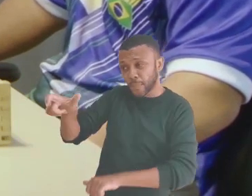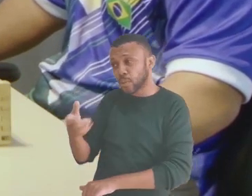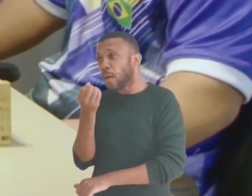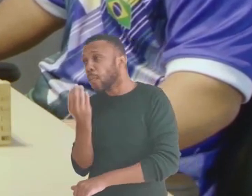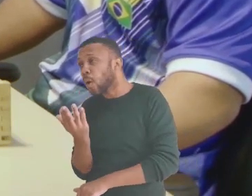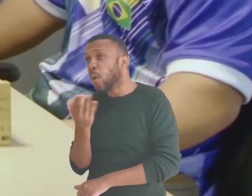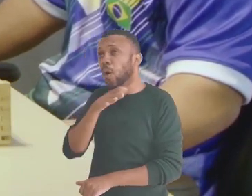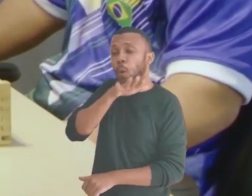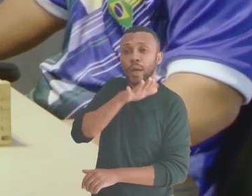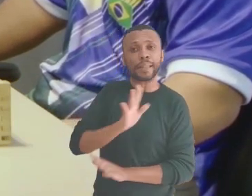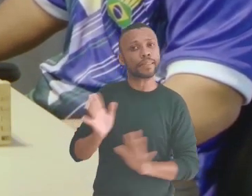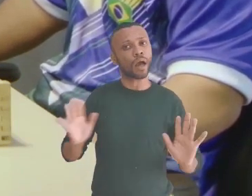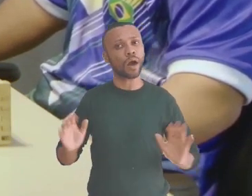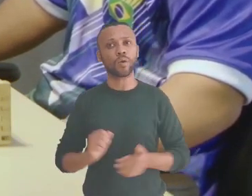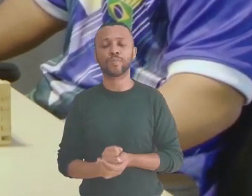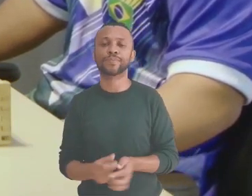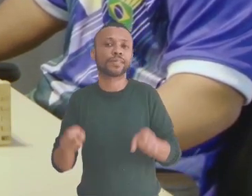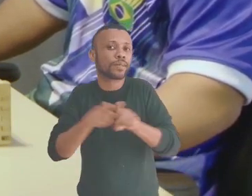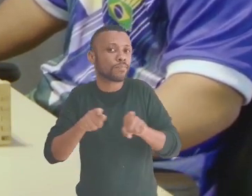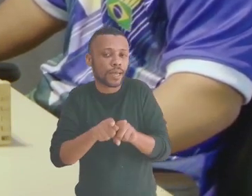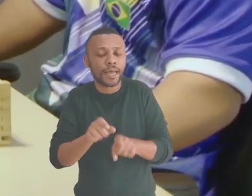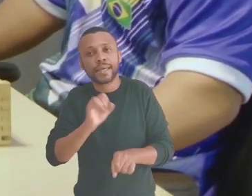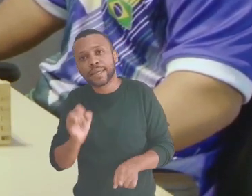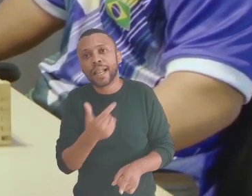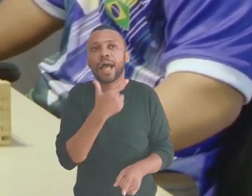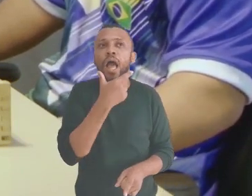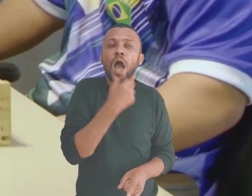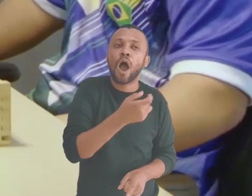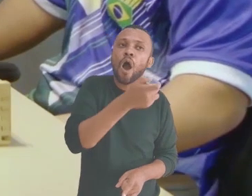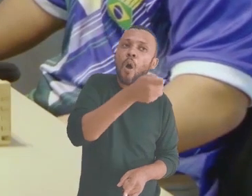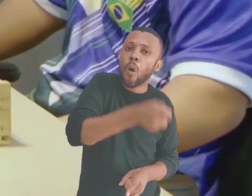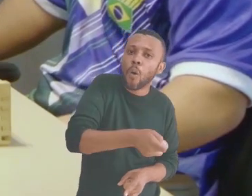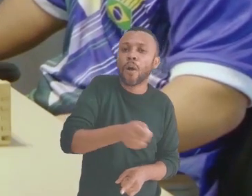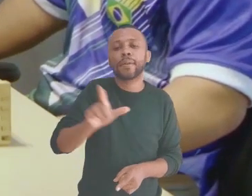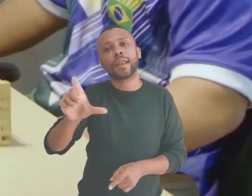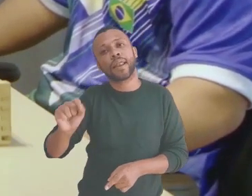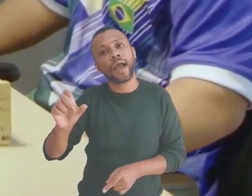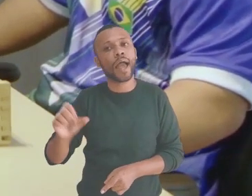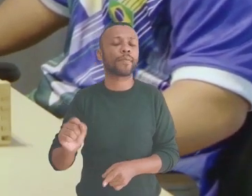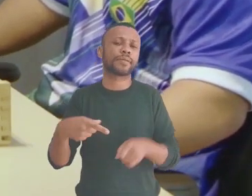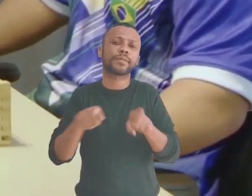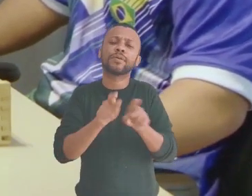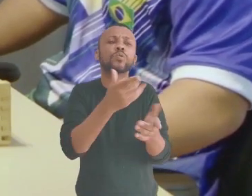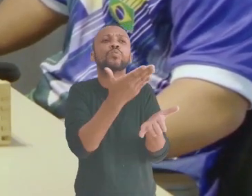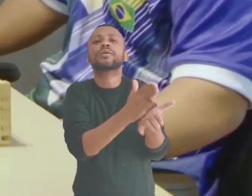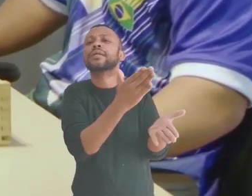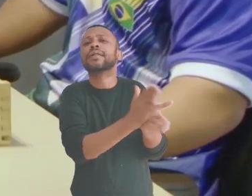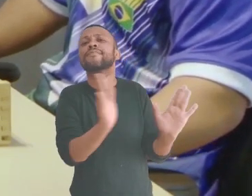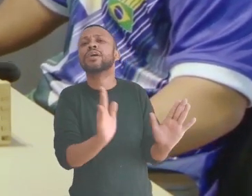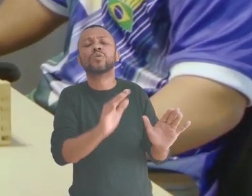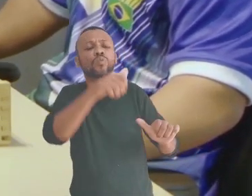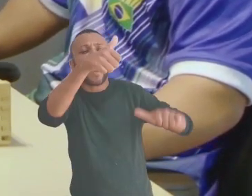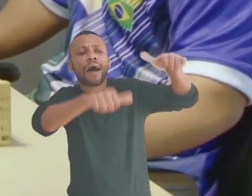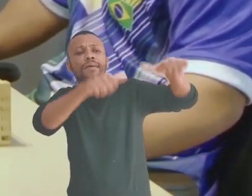a condição de opção sexual não mede a pessoa, assim como a idade não mede a pessoa, tá? E a ideia